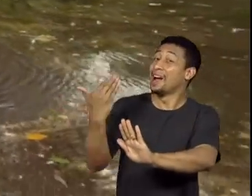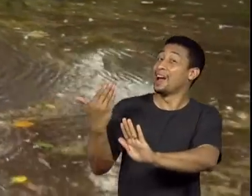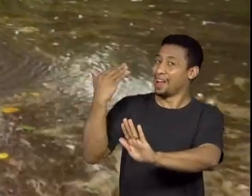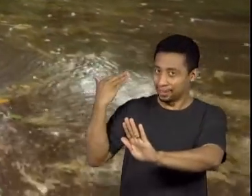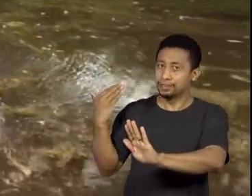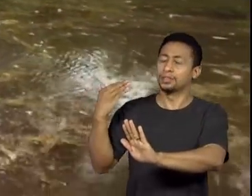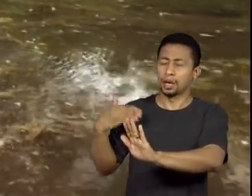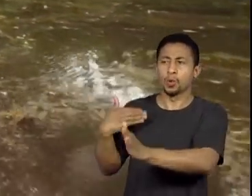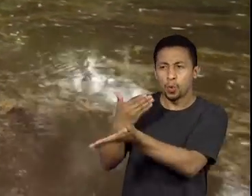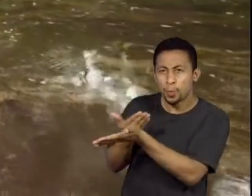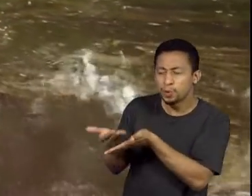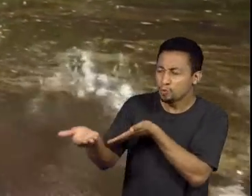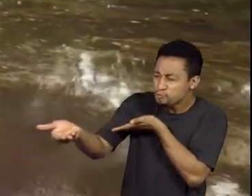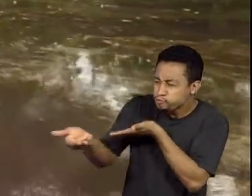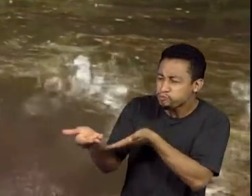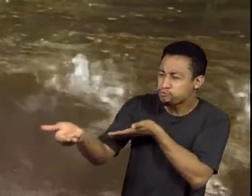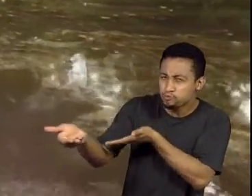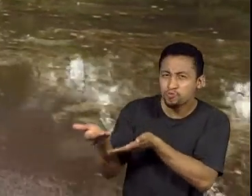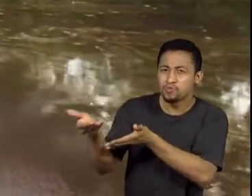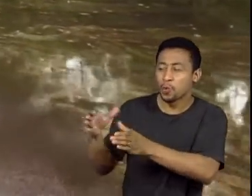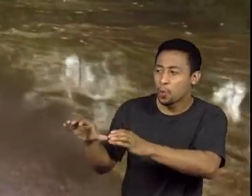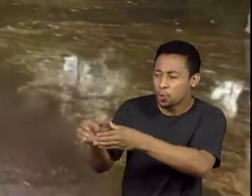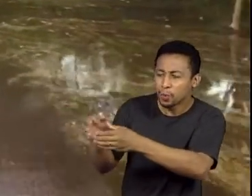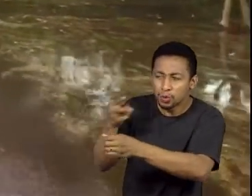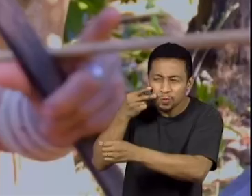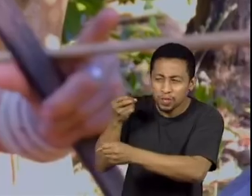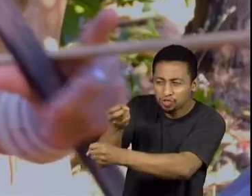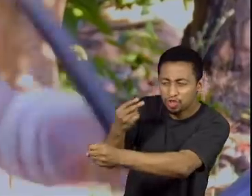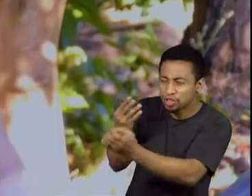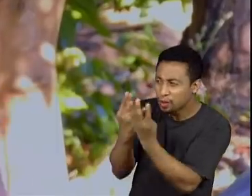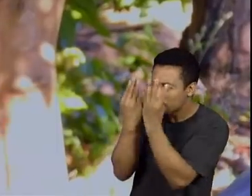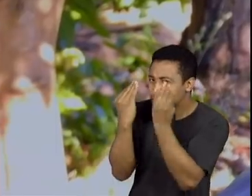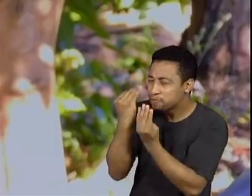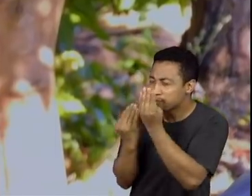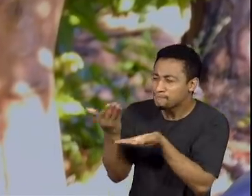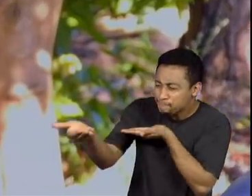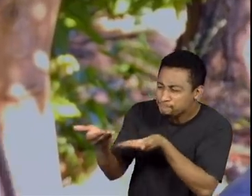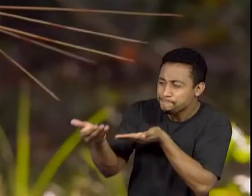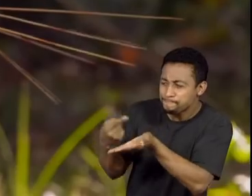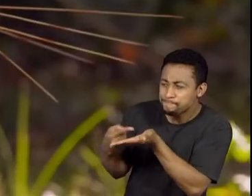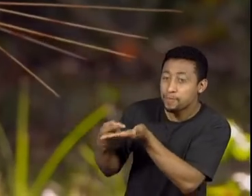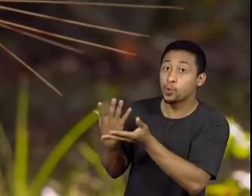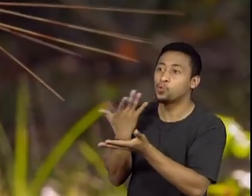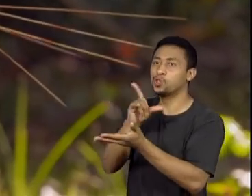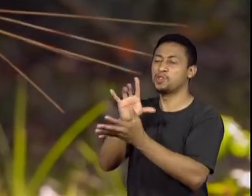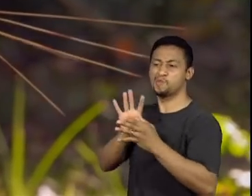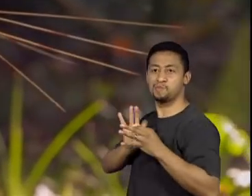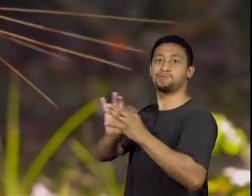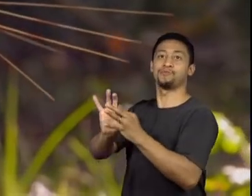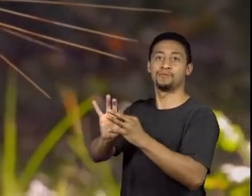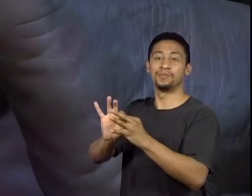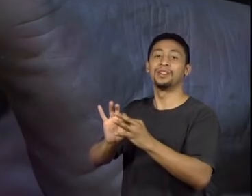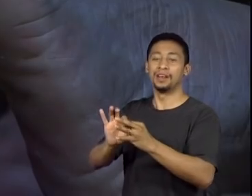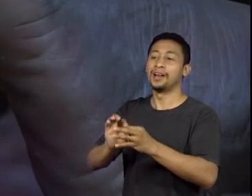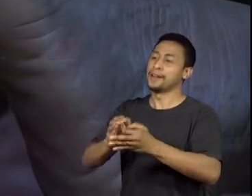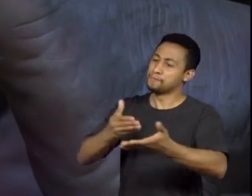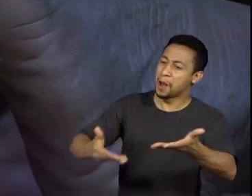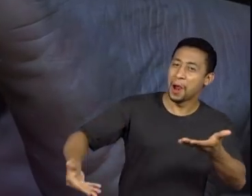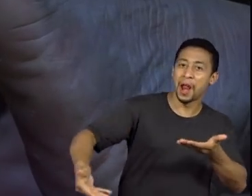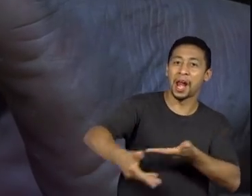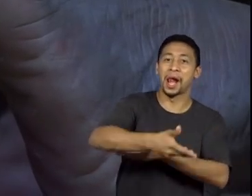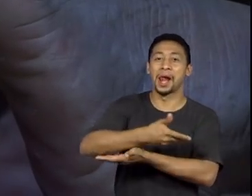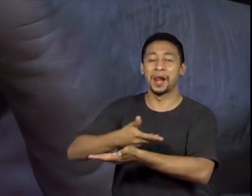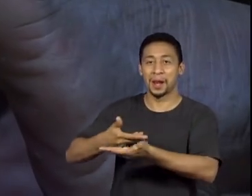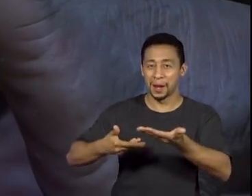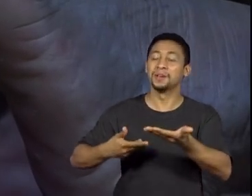aliança com os indígenas, que é o que a gente chama de Aliança dos Povos da Floresta, né, que ele costurou essa aliança